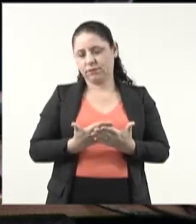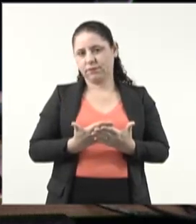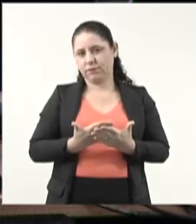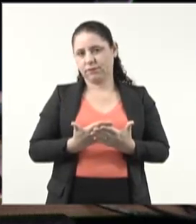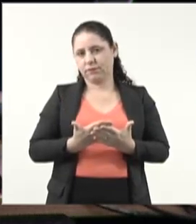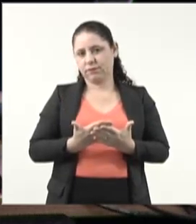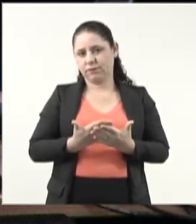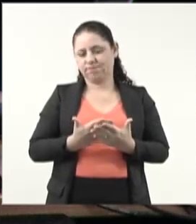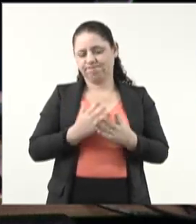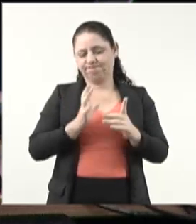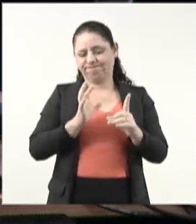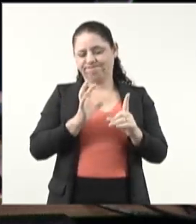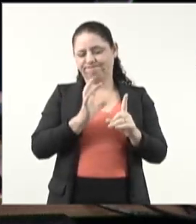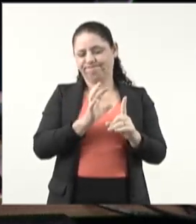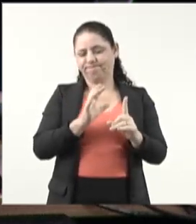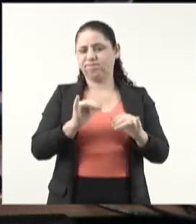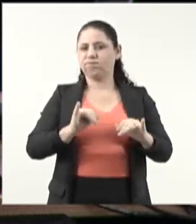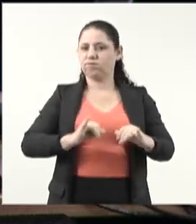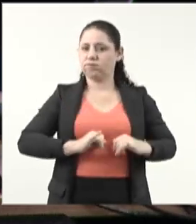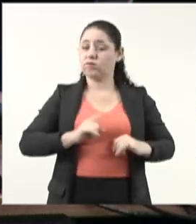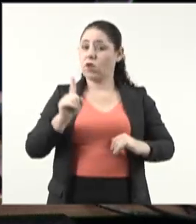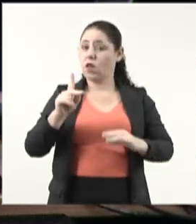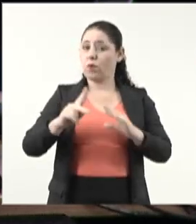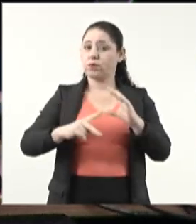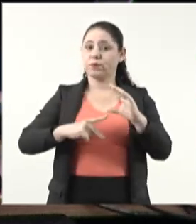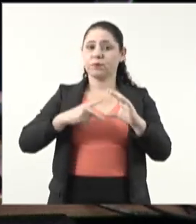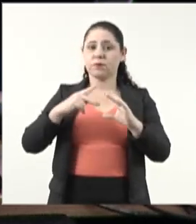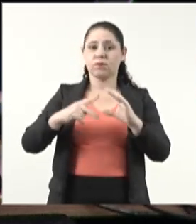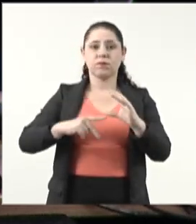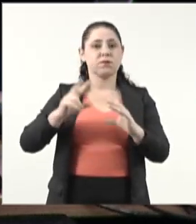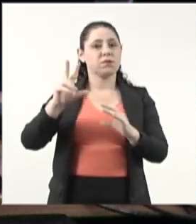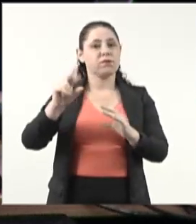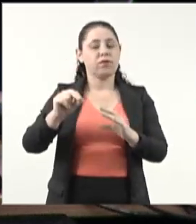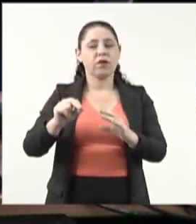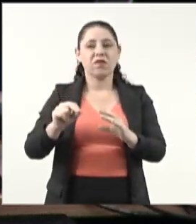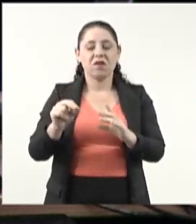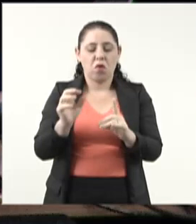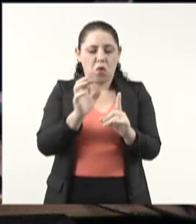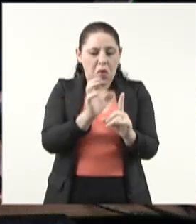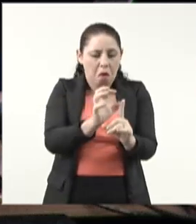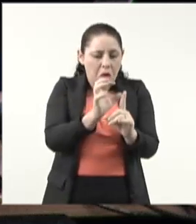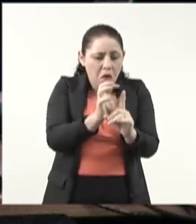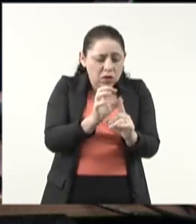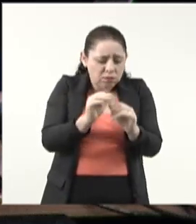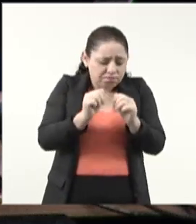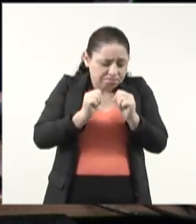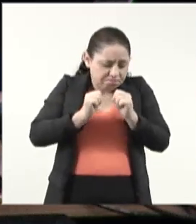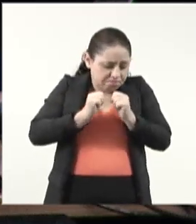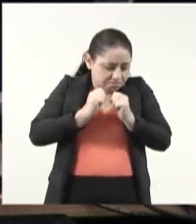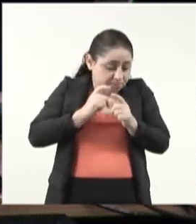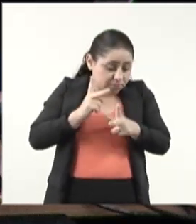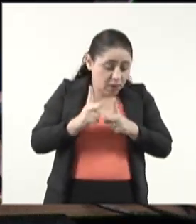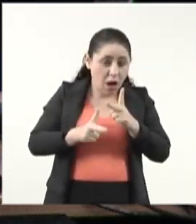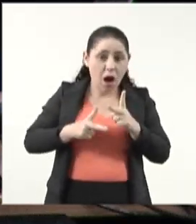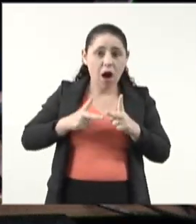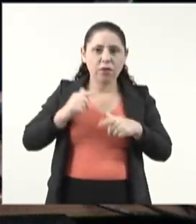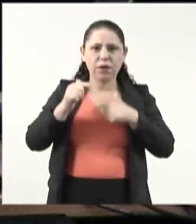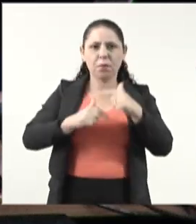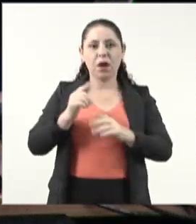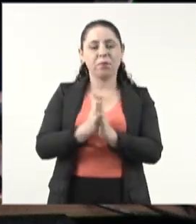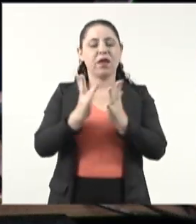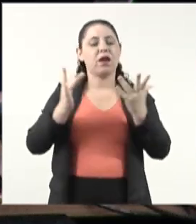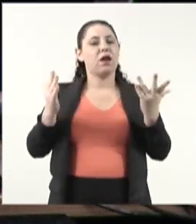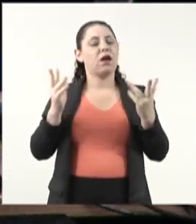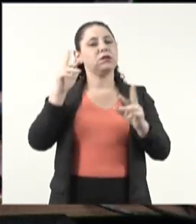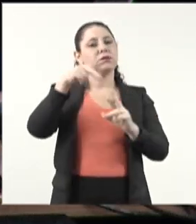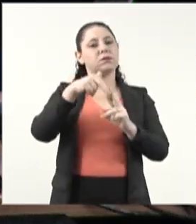essa agressão que Vossa Excelência sofreu na Câmara não vai intimidá-la para continuar o seu trabalho brilhante